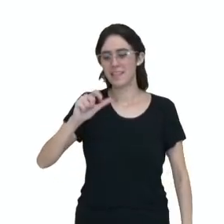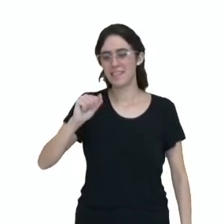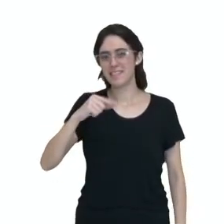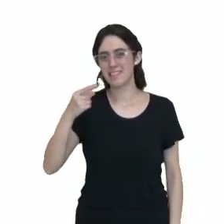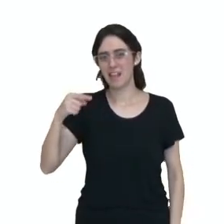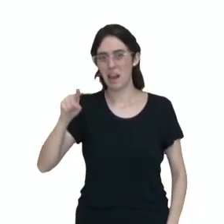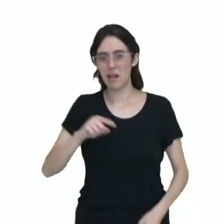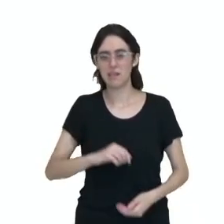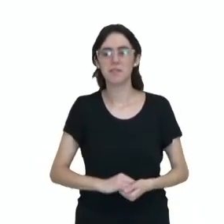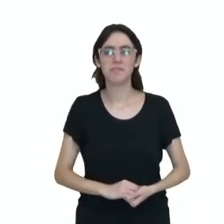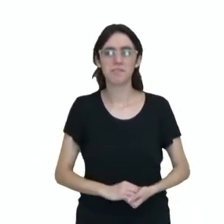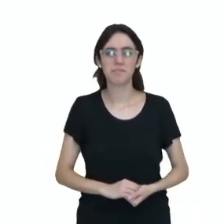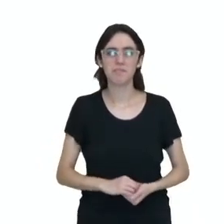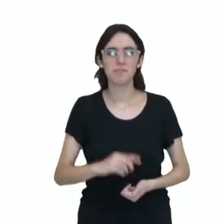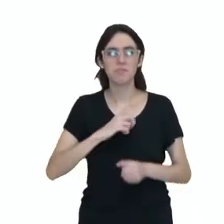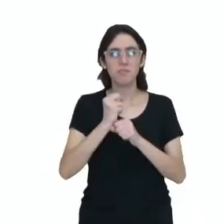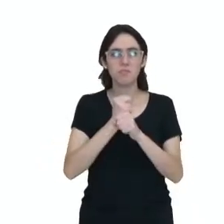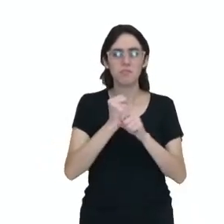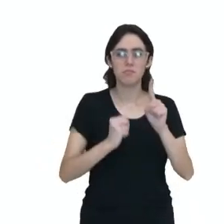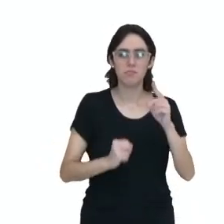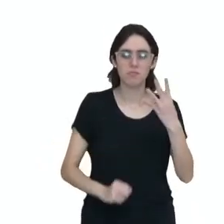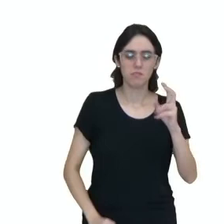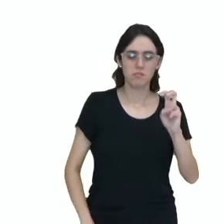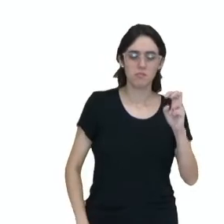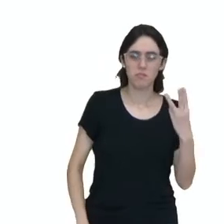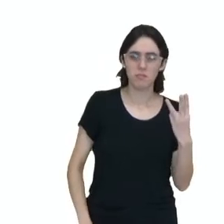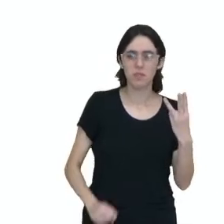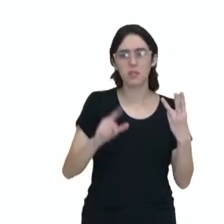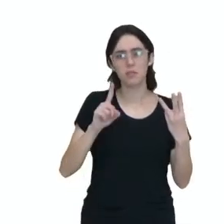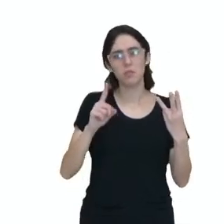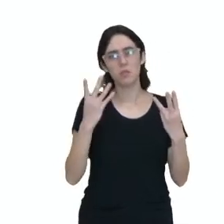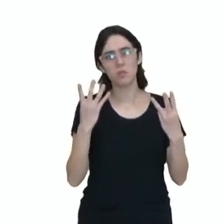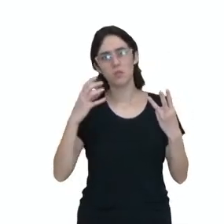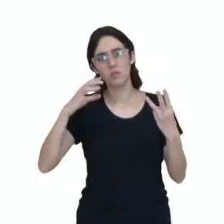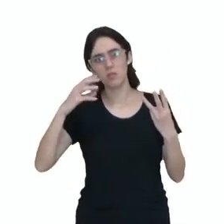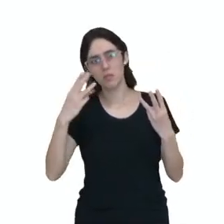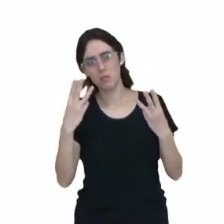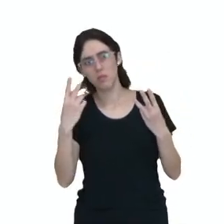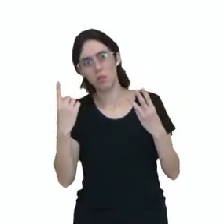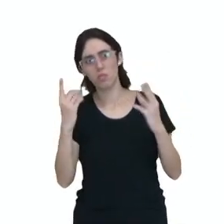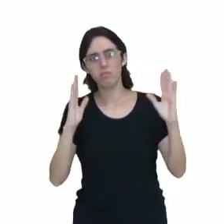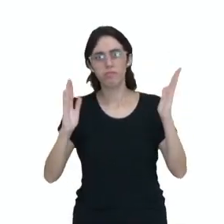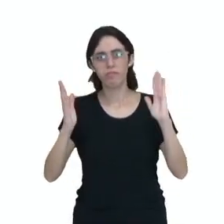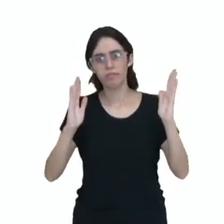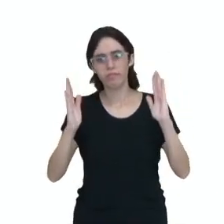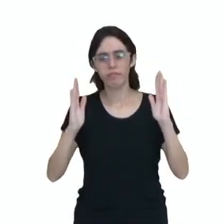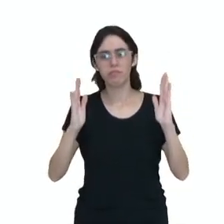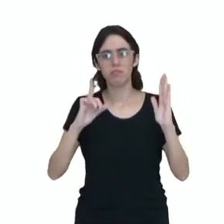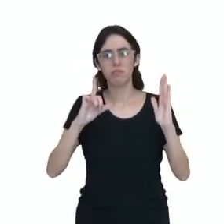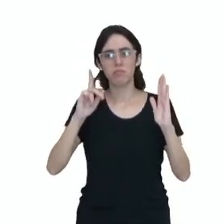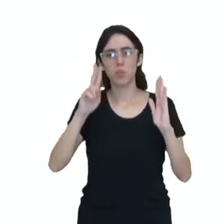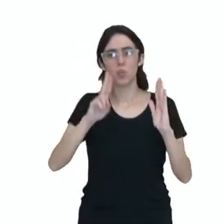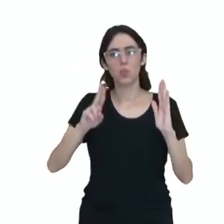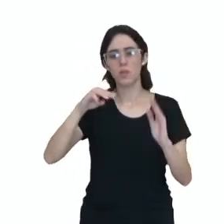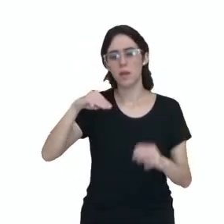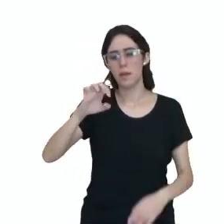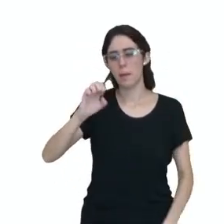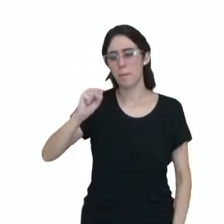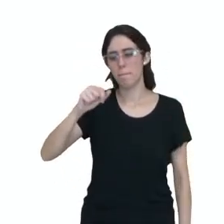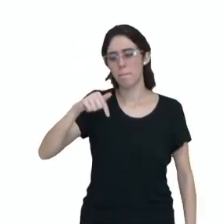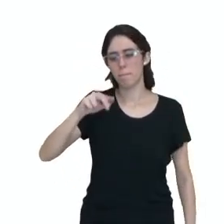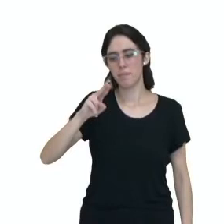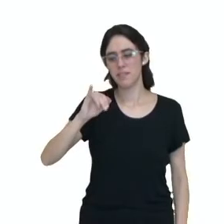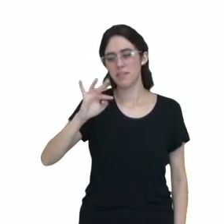Entre 1453 e 1931 passou a ser uma mesquita, entre 1935 a 2020 um museu. A partir de julho